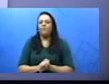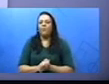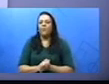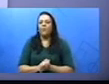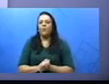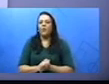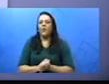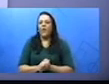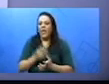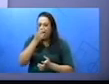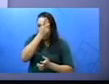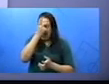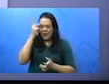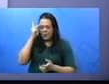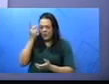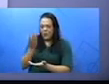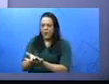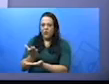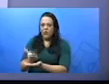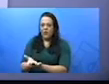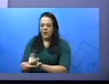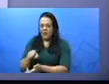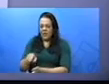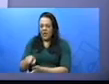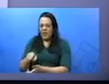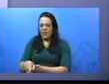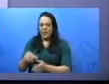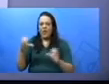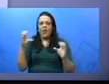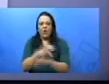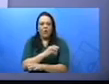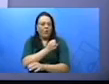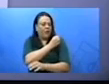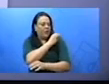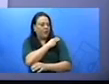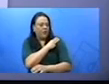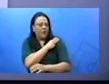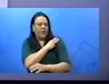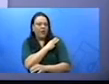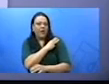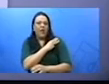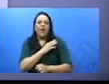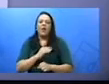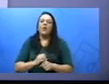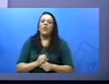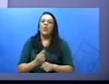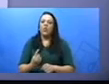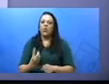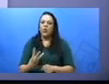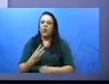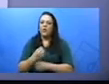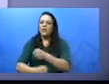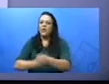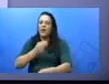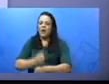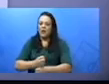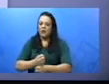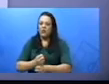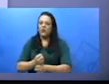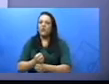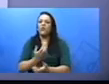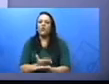Idealmente, os estudantes que completam o ensino médio, tendo um total de 12 anos de escolaridade, deveriam chegar a este